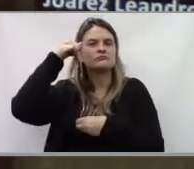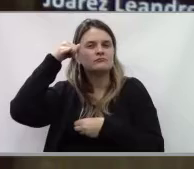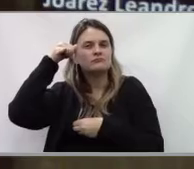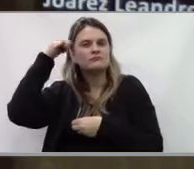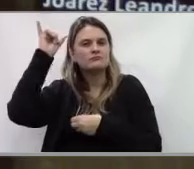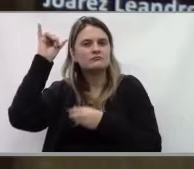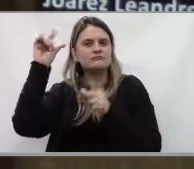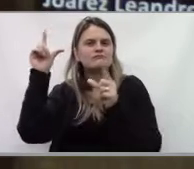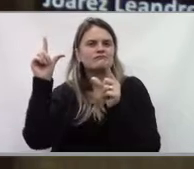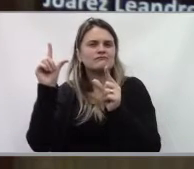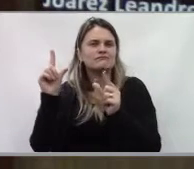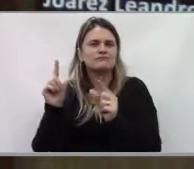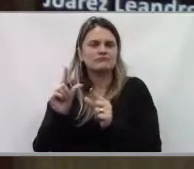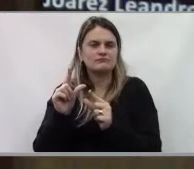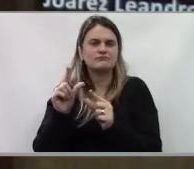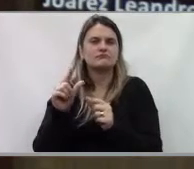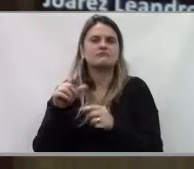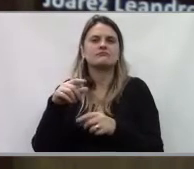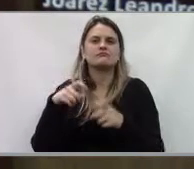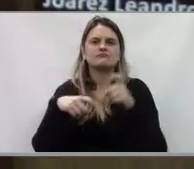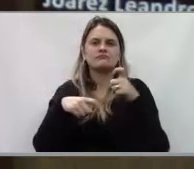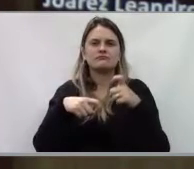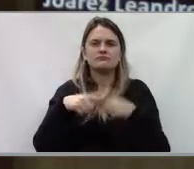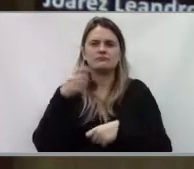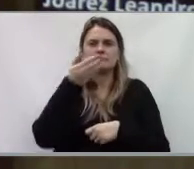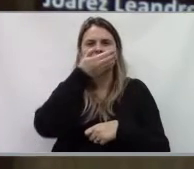Semana de Combate à...